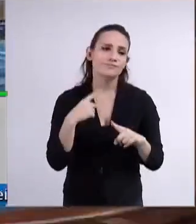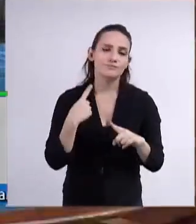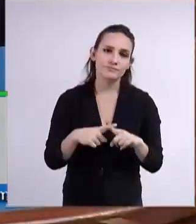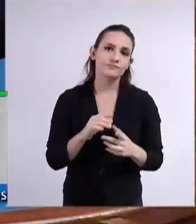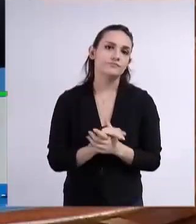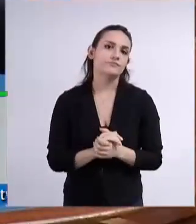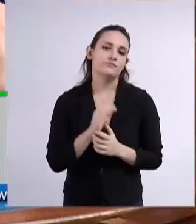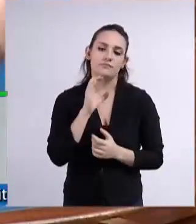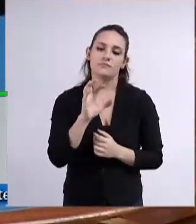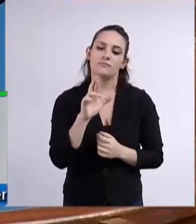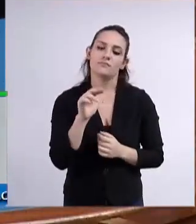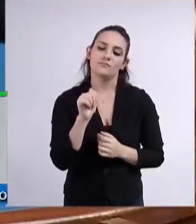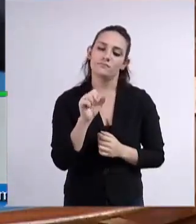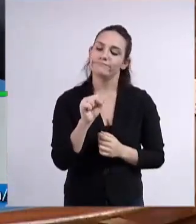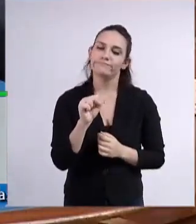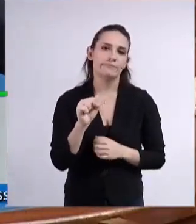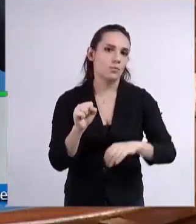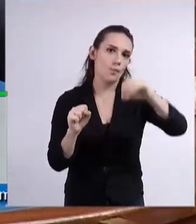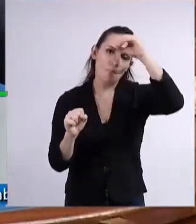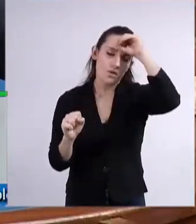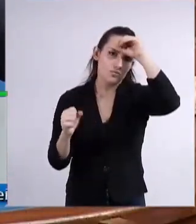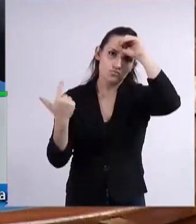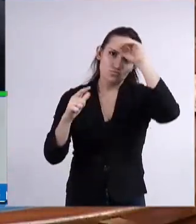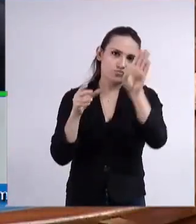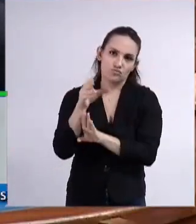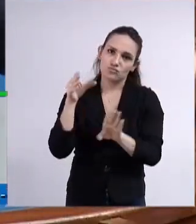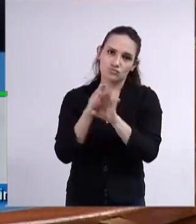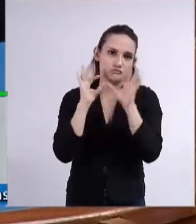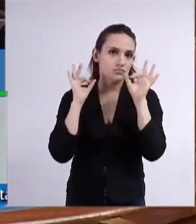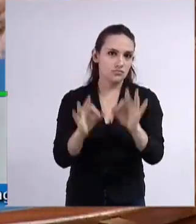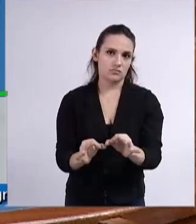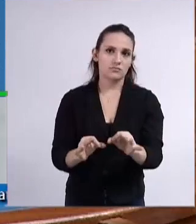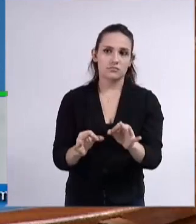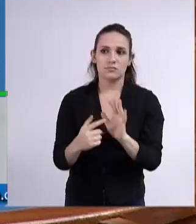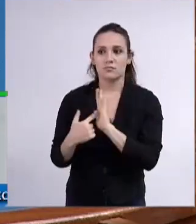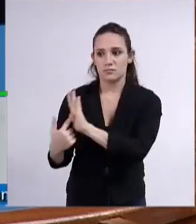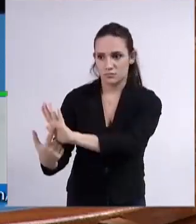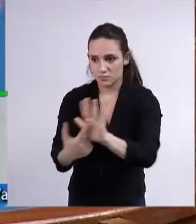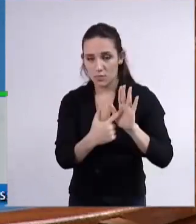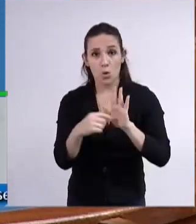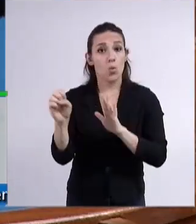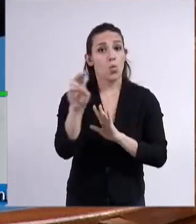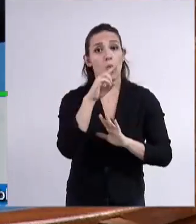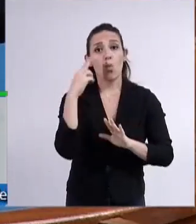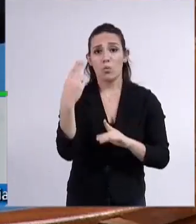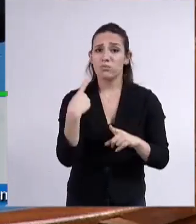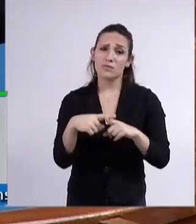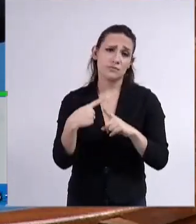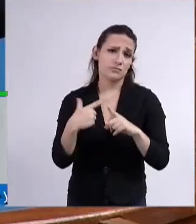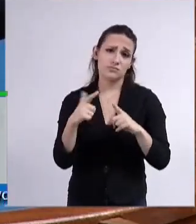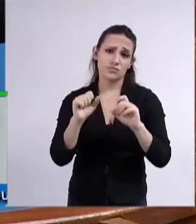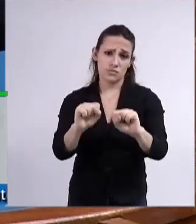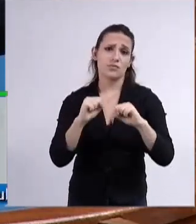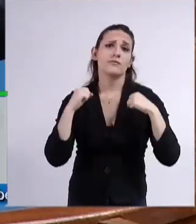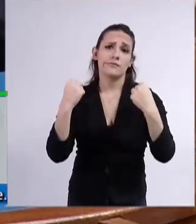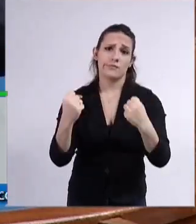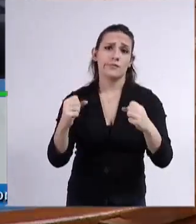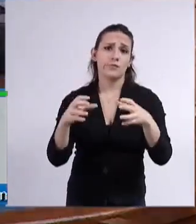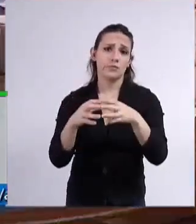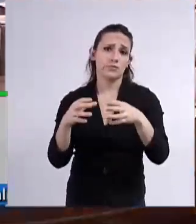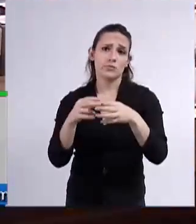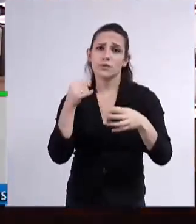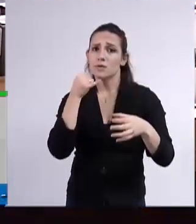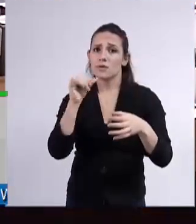CRAs não estavam aparelhados, instruídos para poder fazer isso, seja por falta de esforço da própria companhia